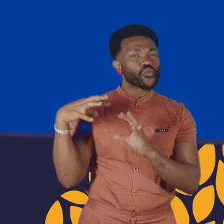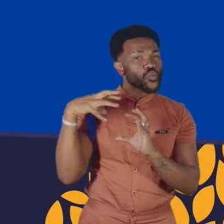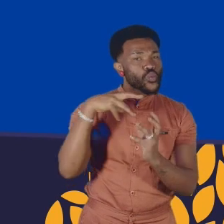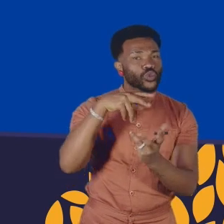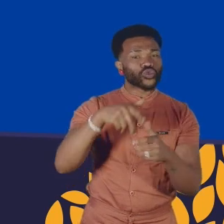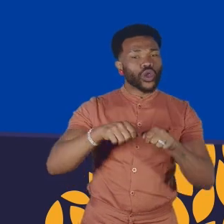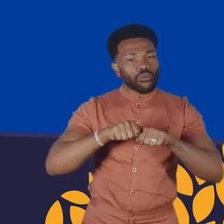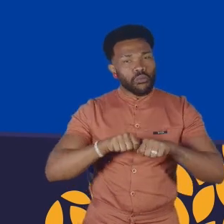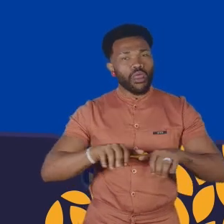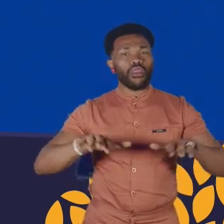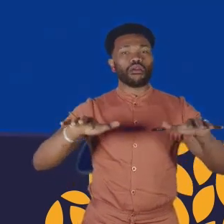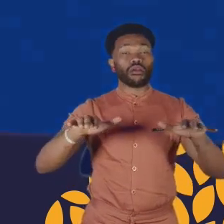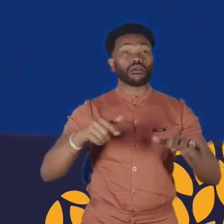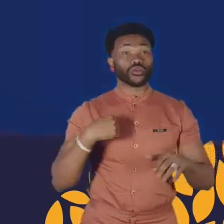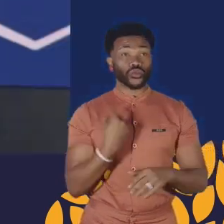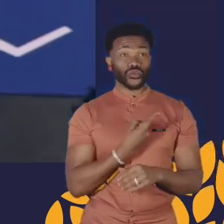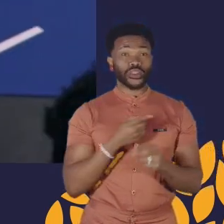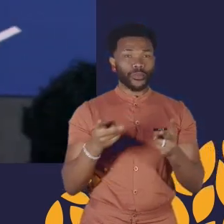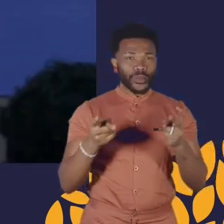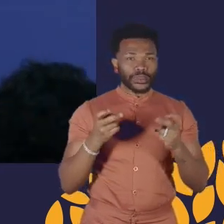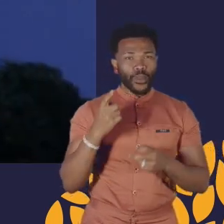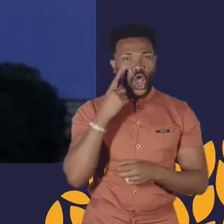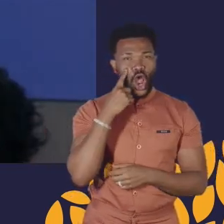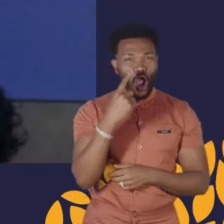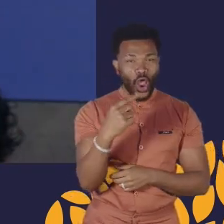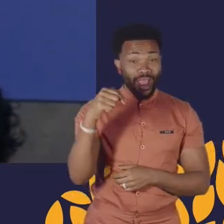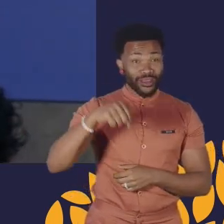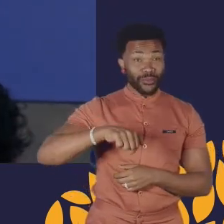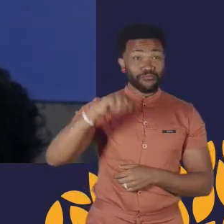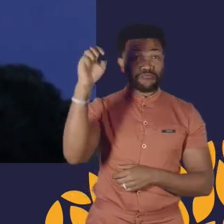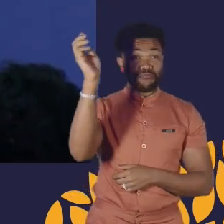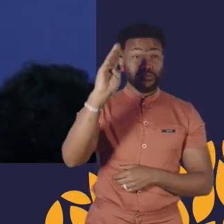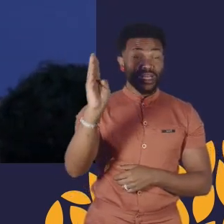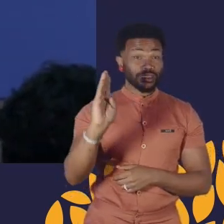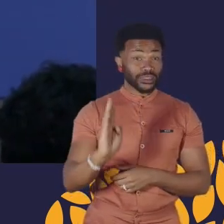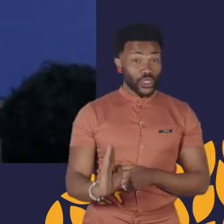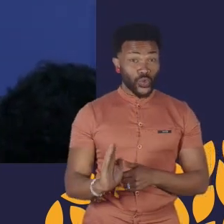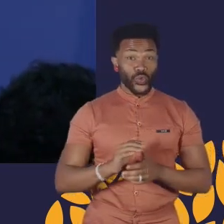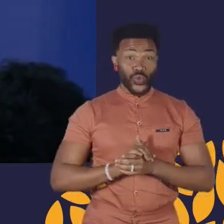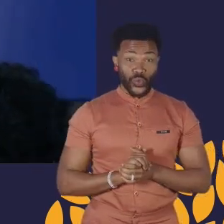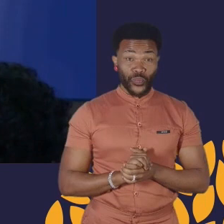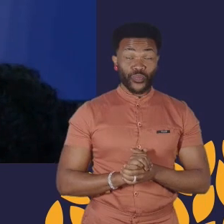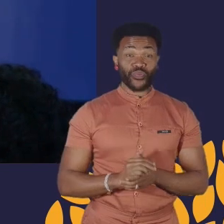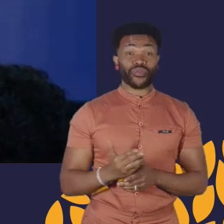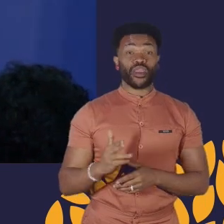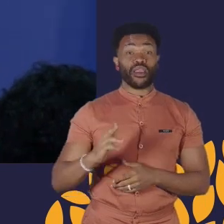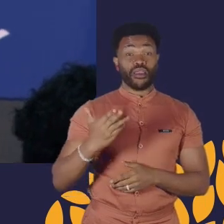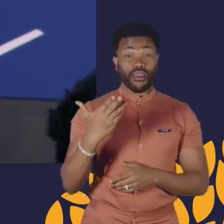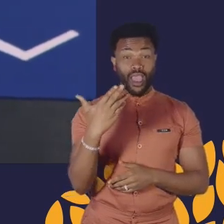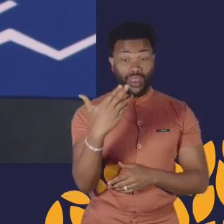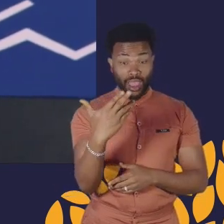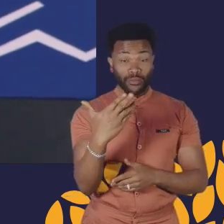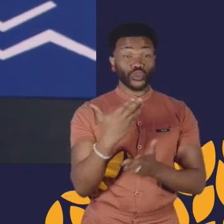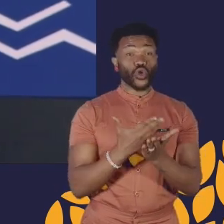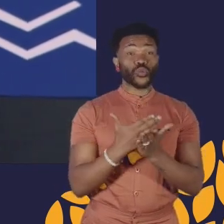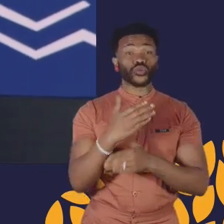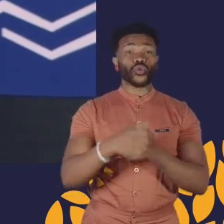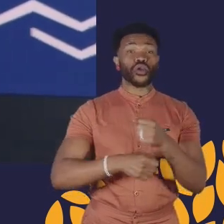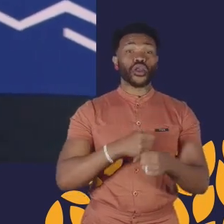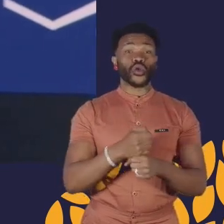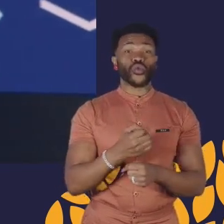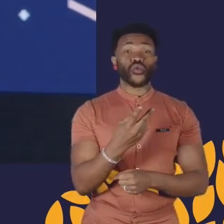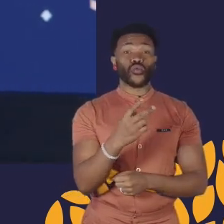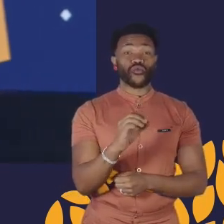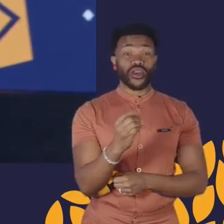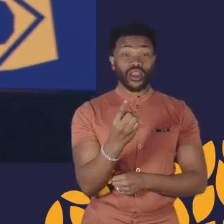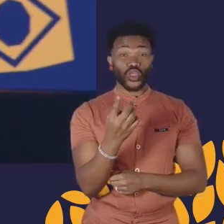mundial. Se a gente olhar aqui para nós no Brasil, a cannabis, ela começou praticamente em